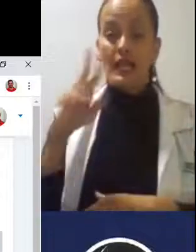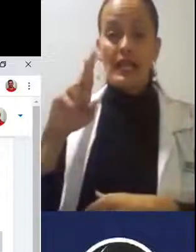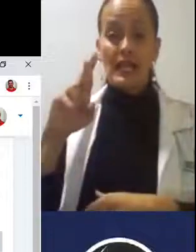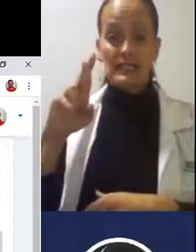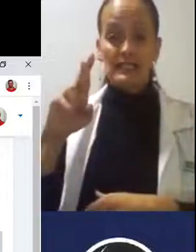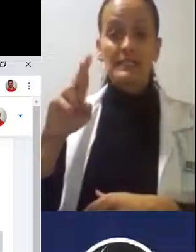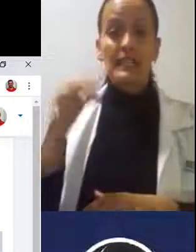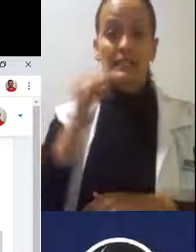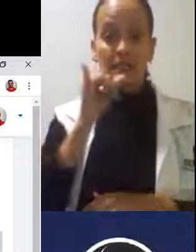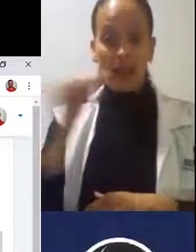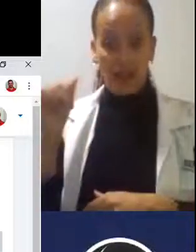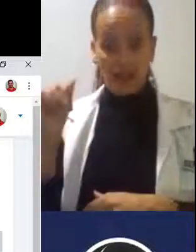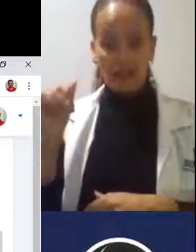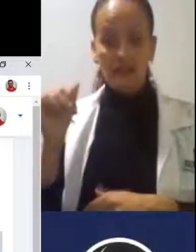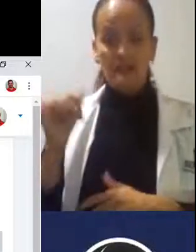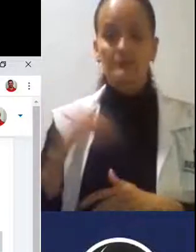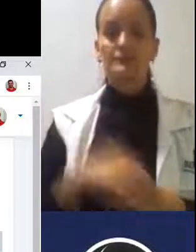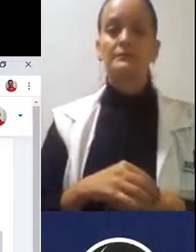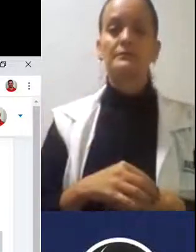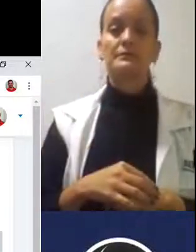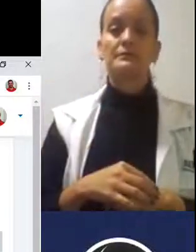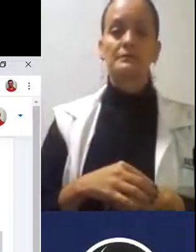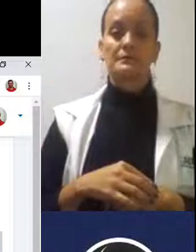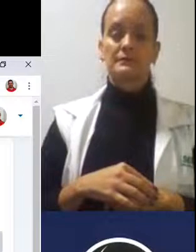vou passar aqui com vocês,